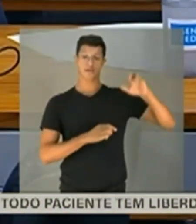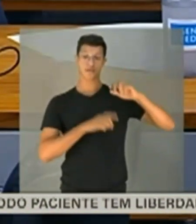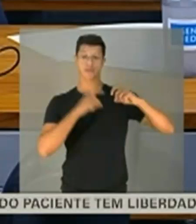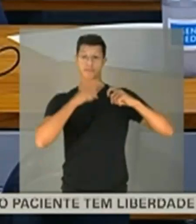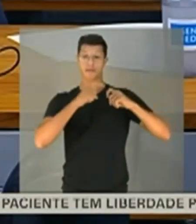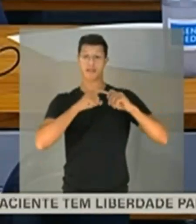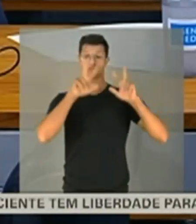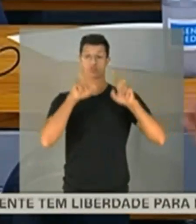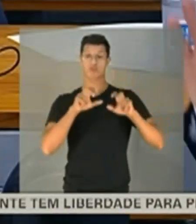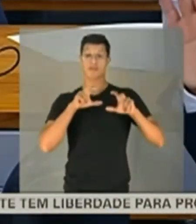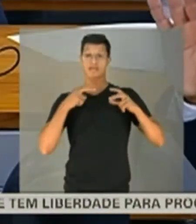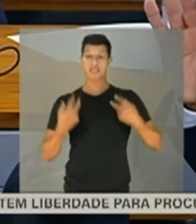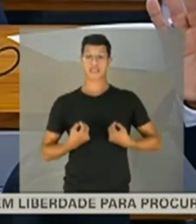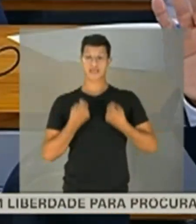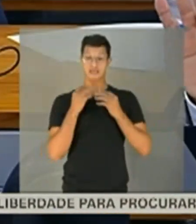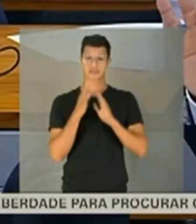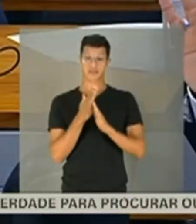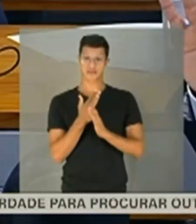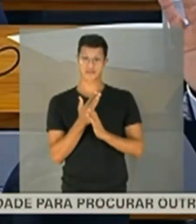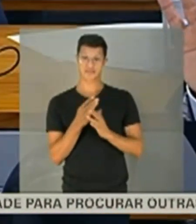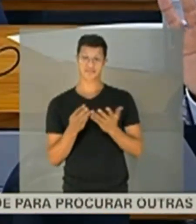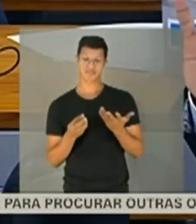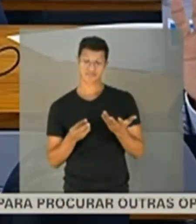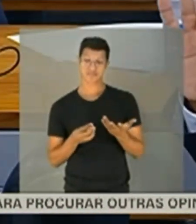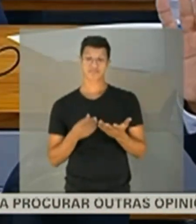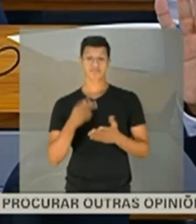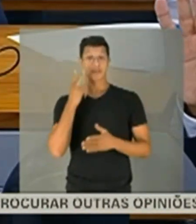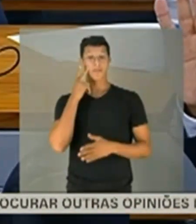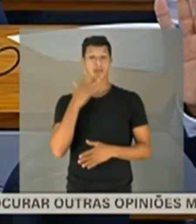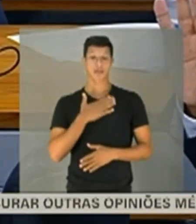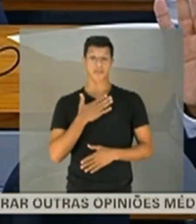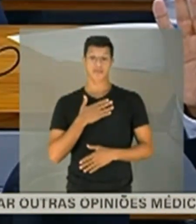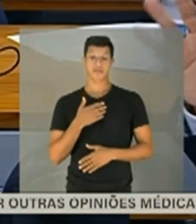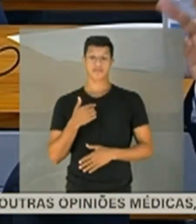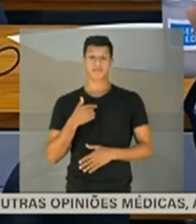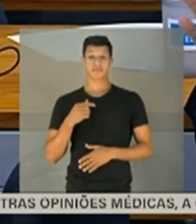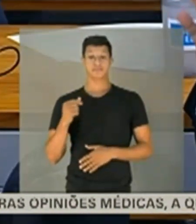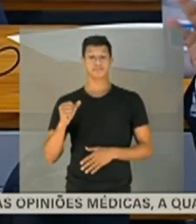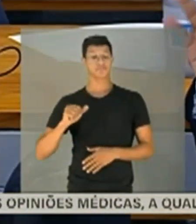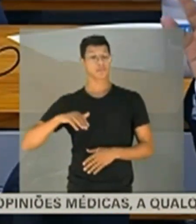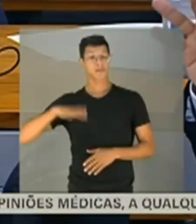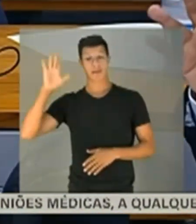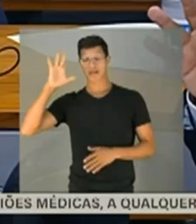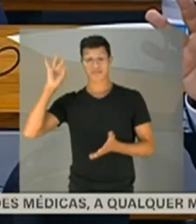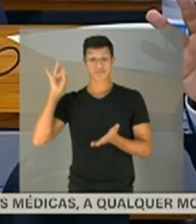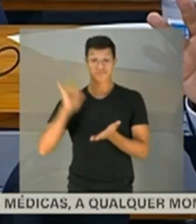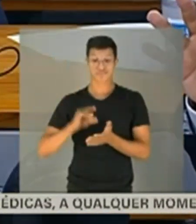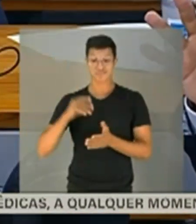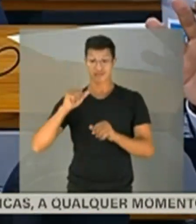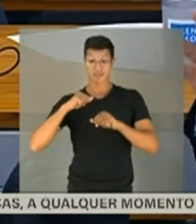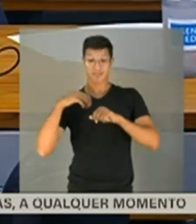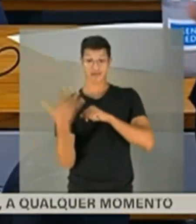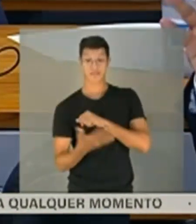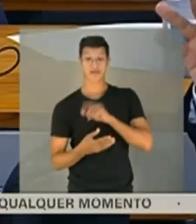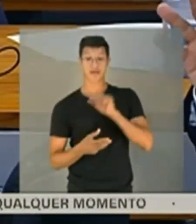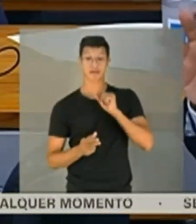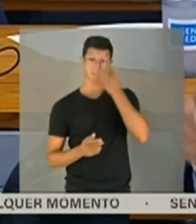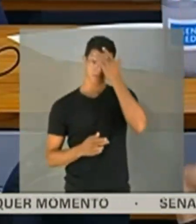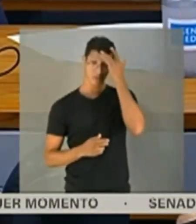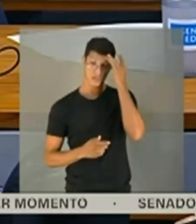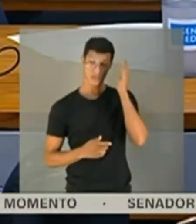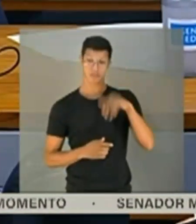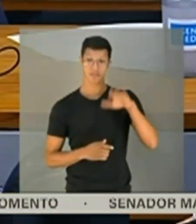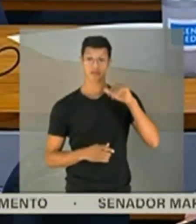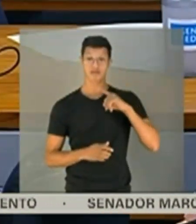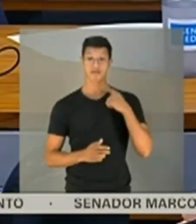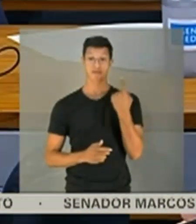médicos sobre câncer no pulmão, enfim. Para mim, o caso mais absurdo nessa pandemia, né? Muitos,